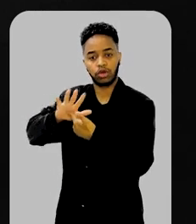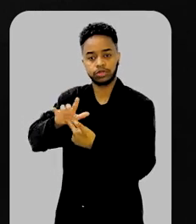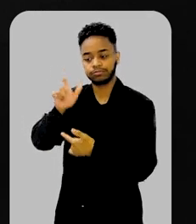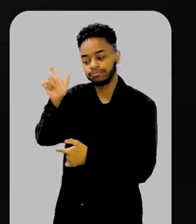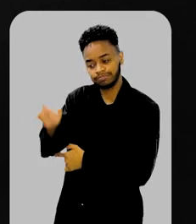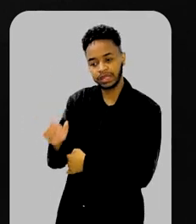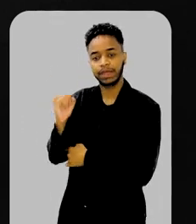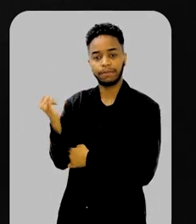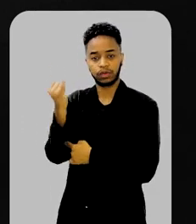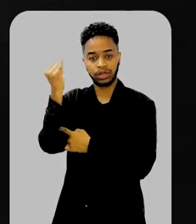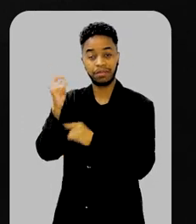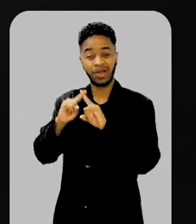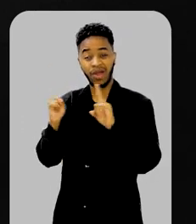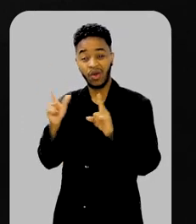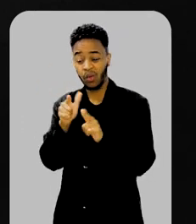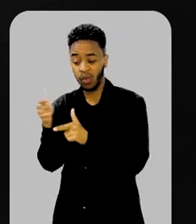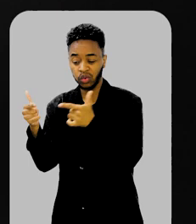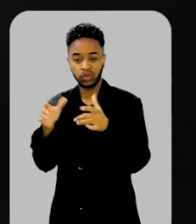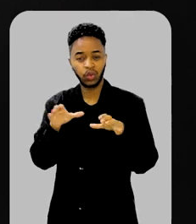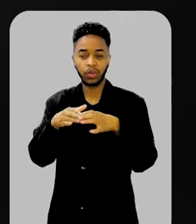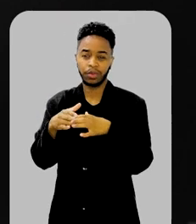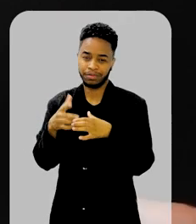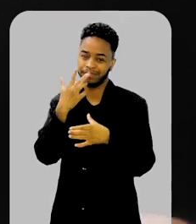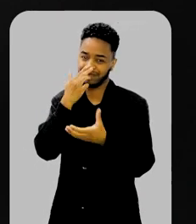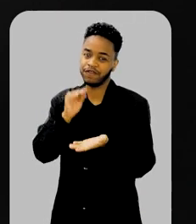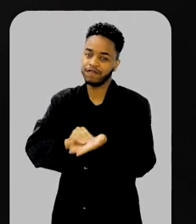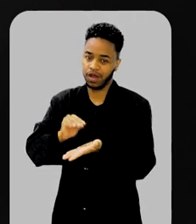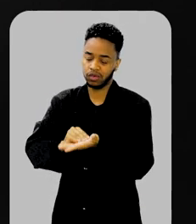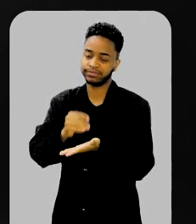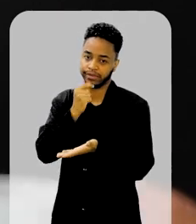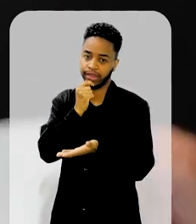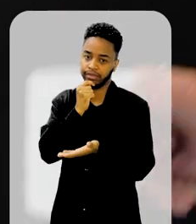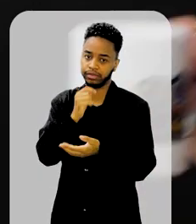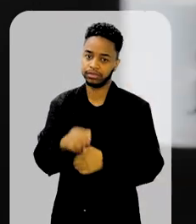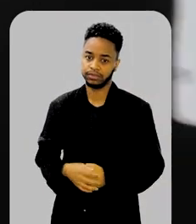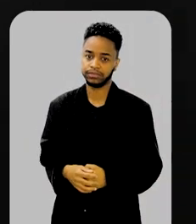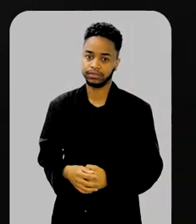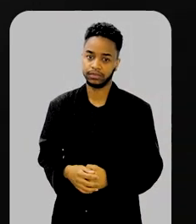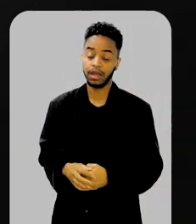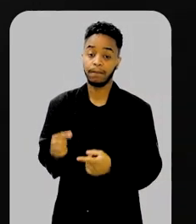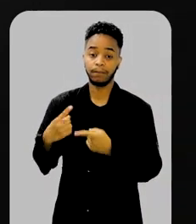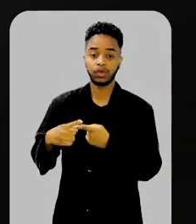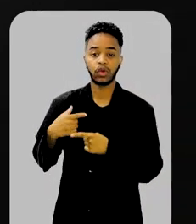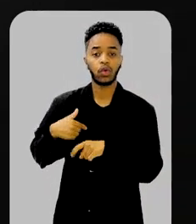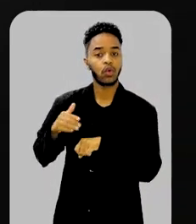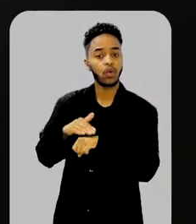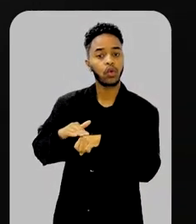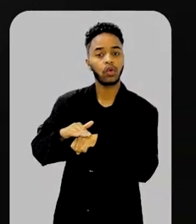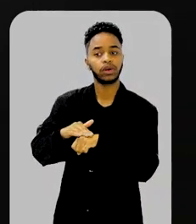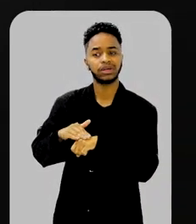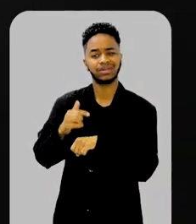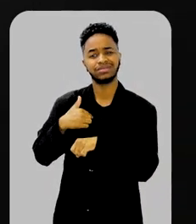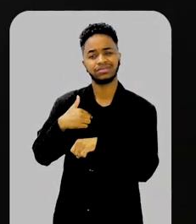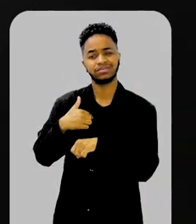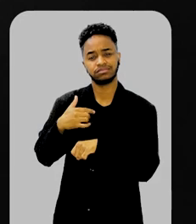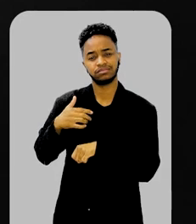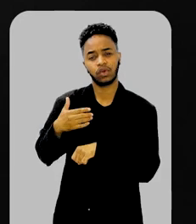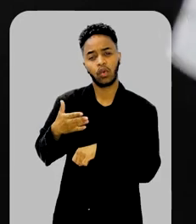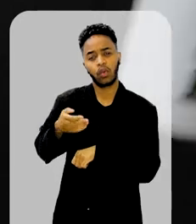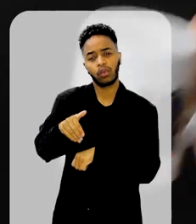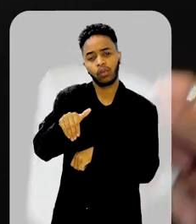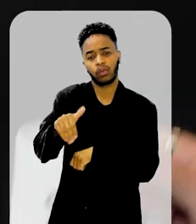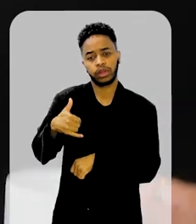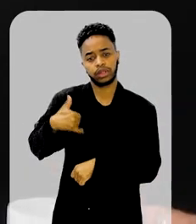tem essa importância nos outros grupos eu falo de uma carência Tá T falando para você de uma carência eu converso com várias vou